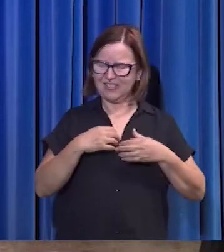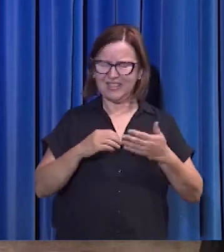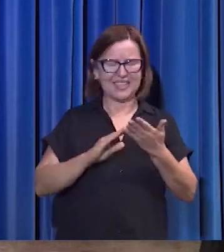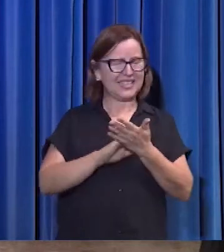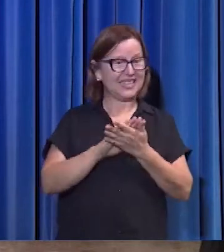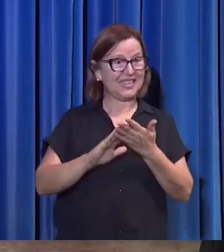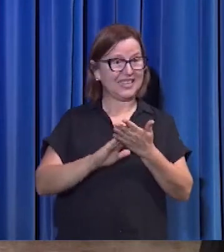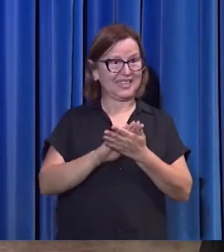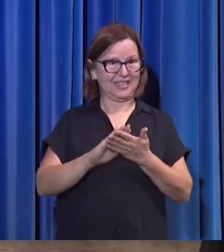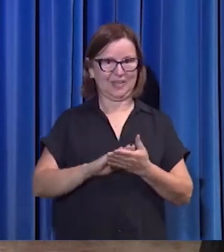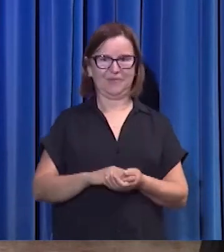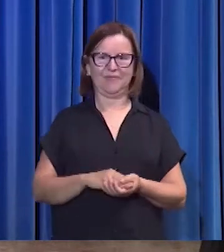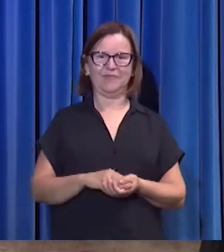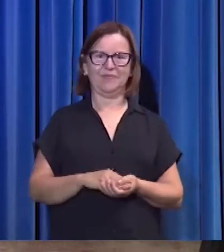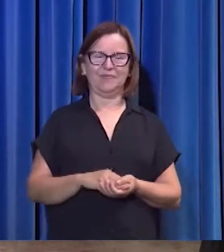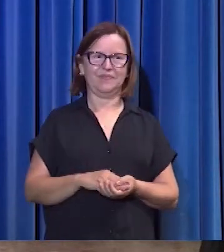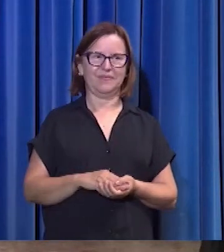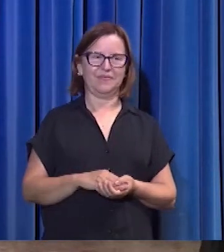alguma.